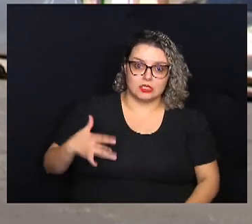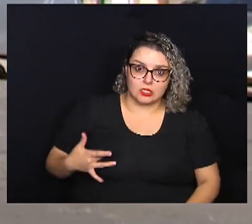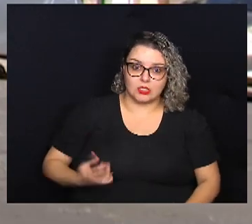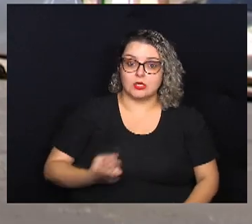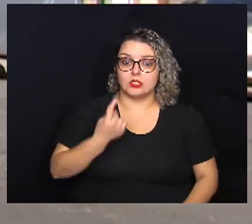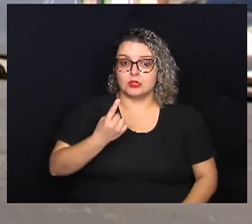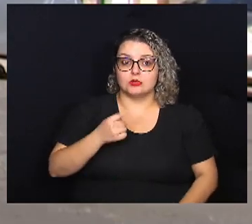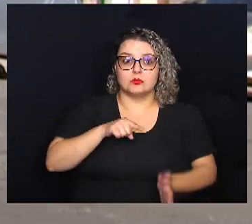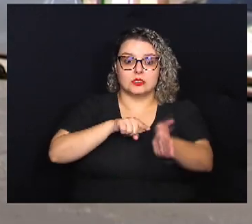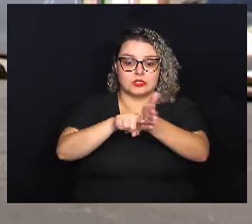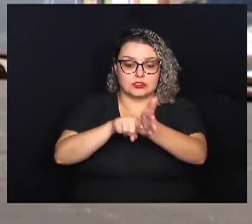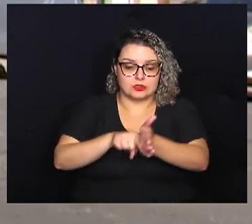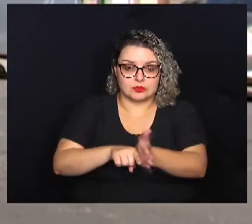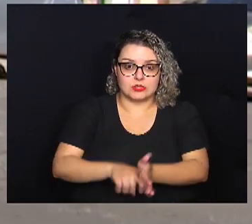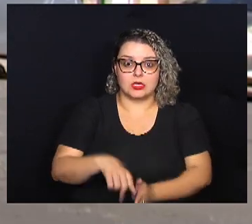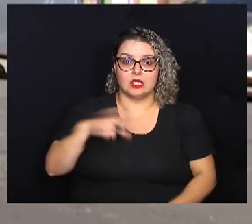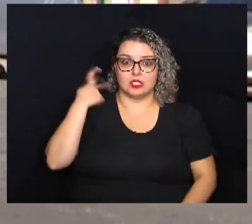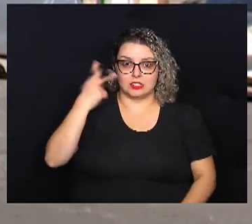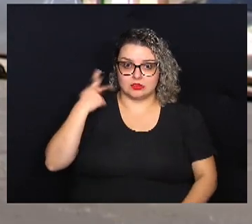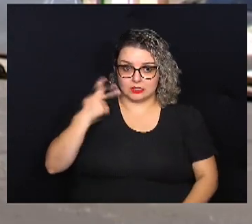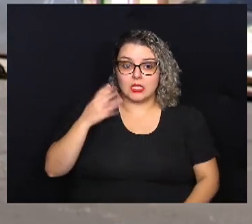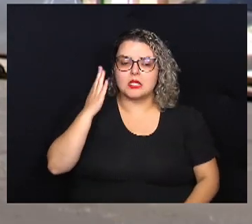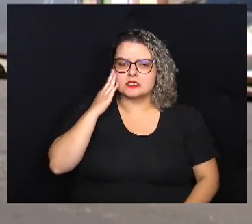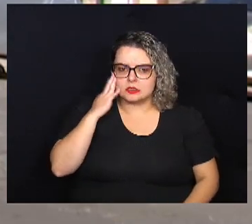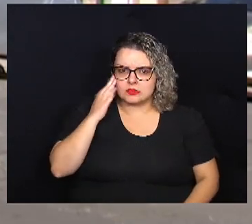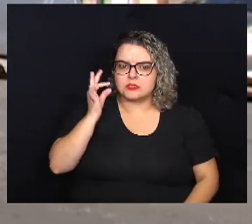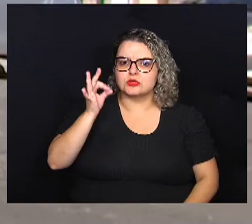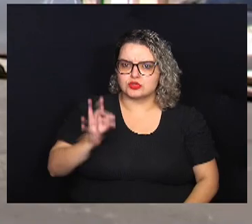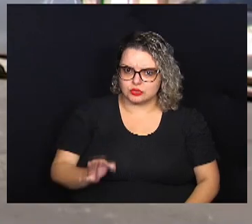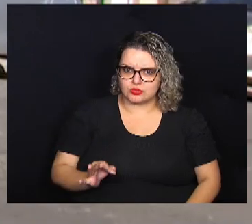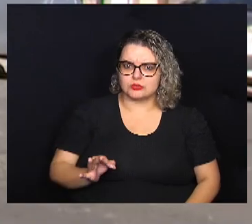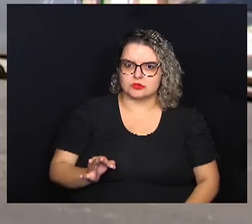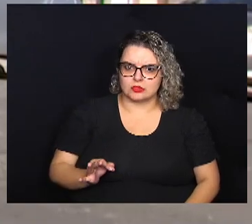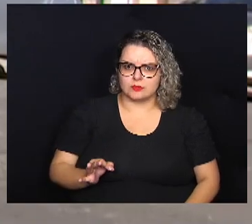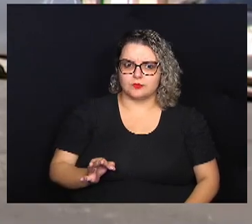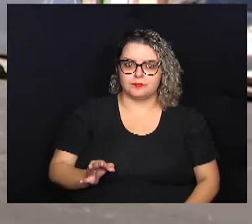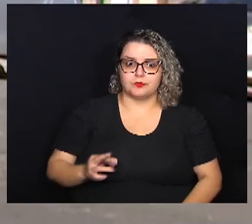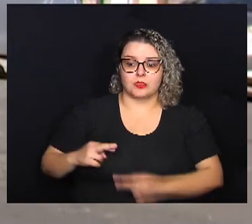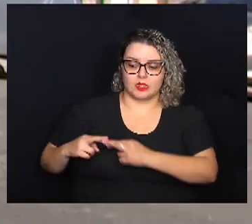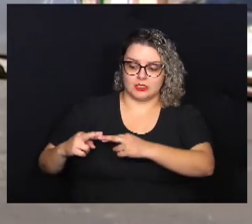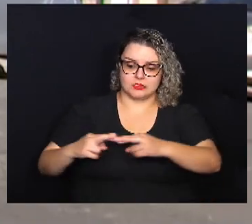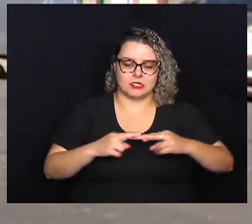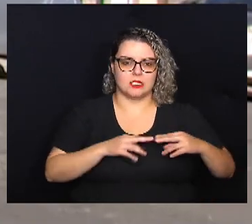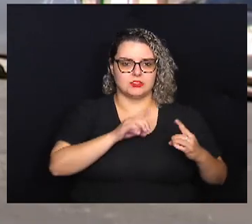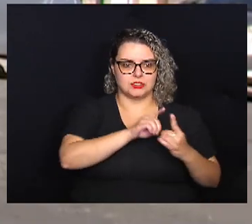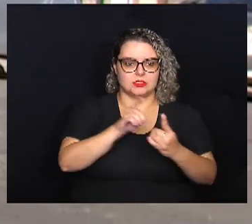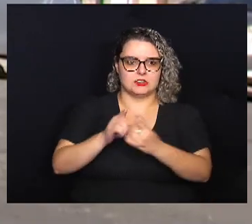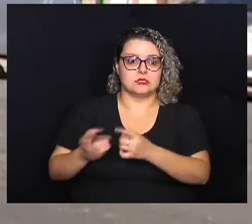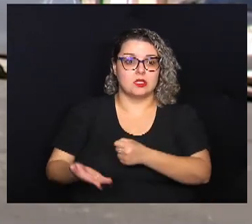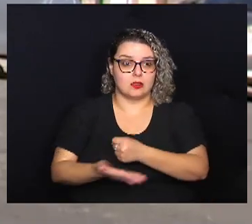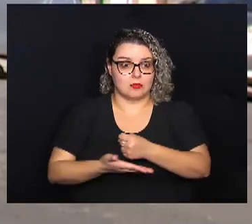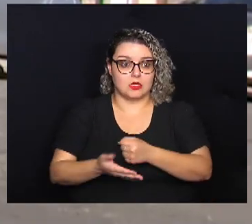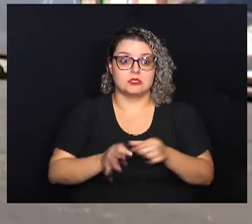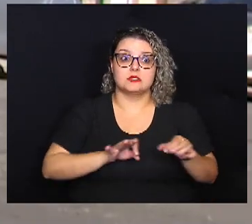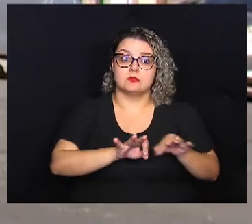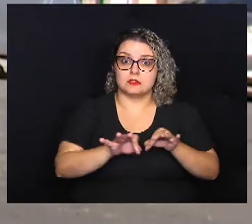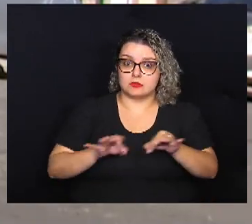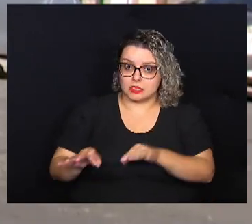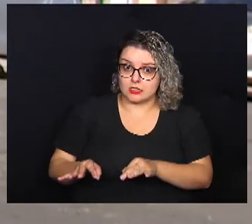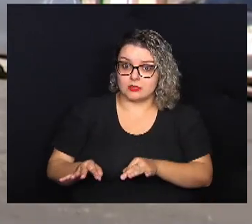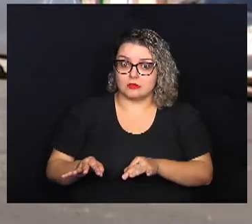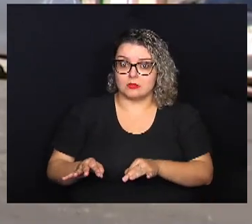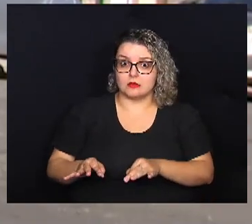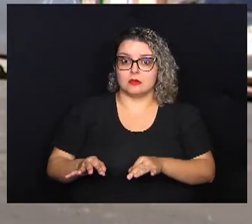dos questionamentos da vereadora é saber justamente se a rede de atenção básica está preparada para atender